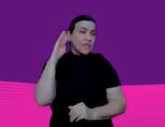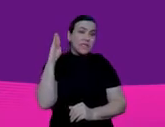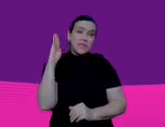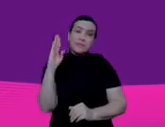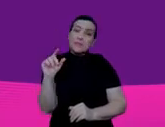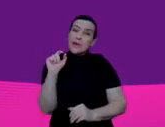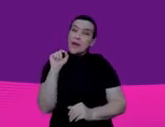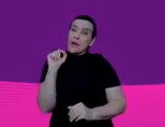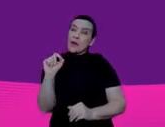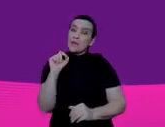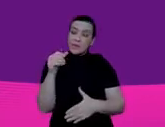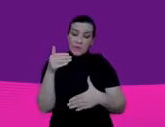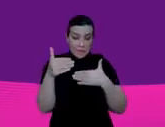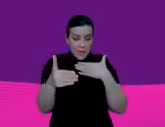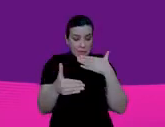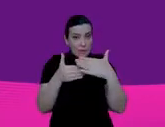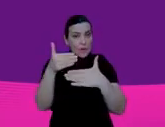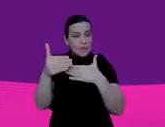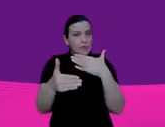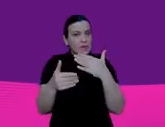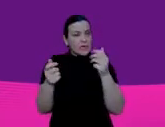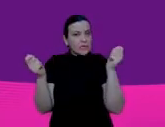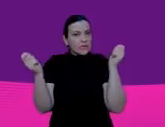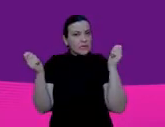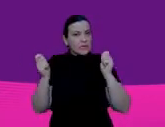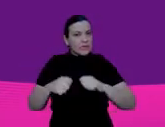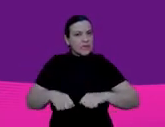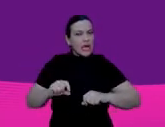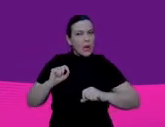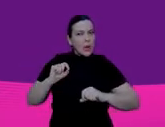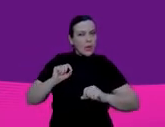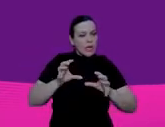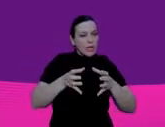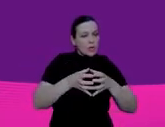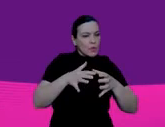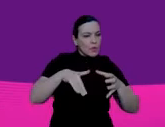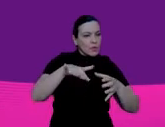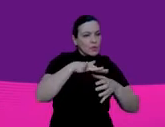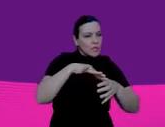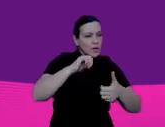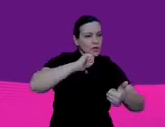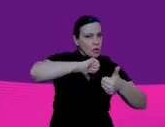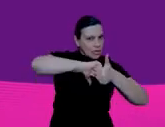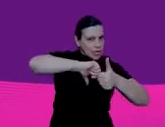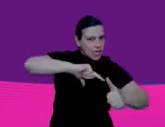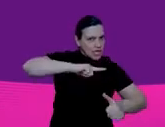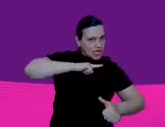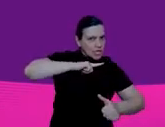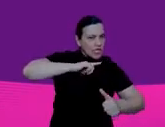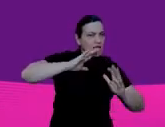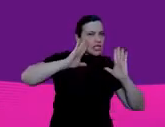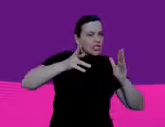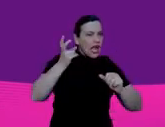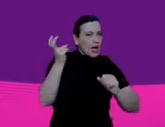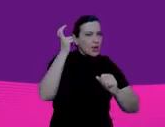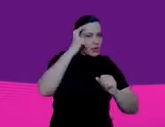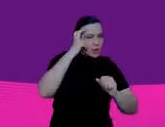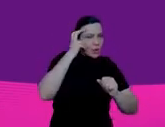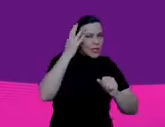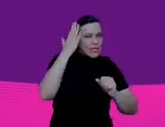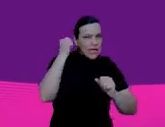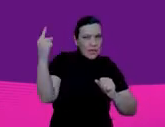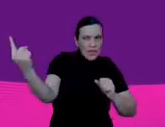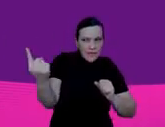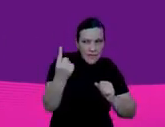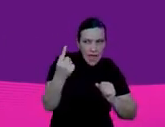determinam a percepção de qualidade das equipes de saúde, é a percepção de cultura. Quando a gente tem um time com uma